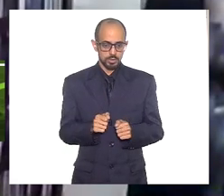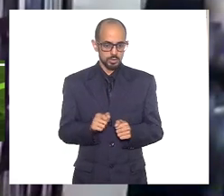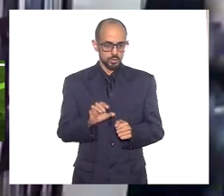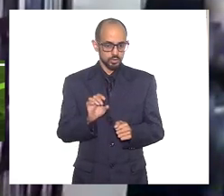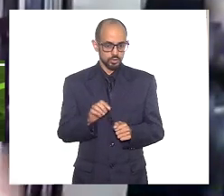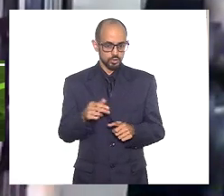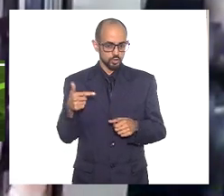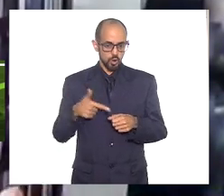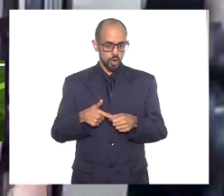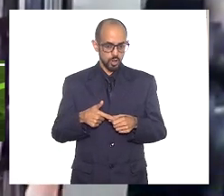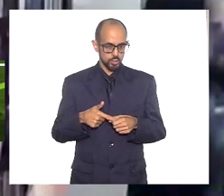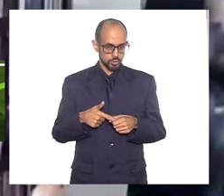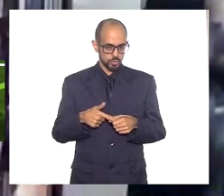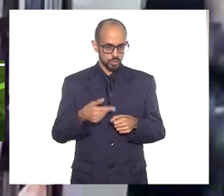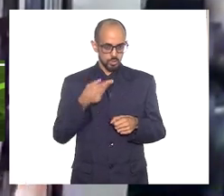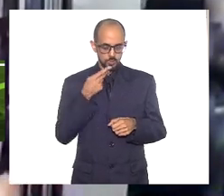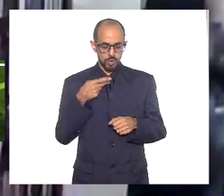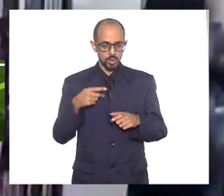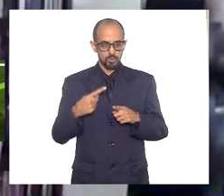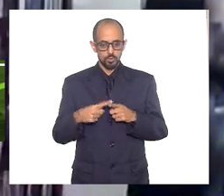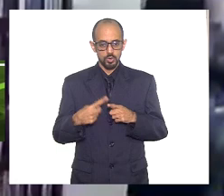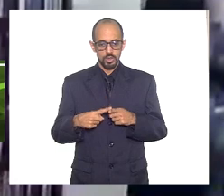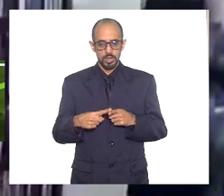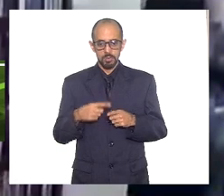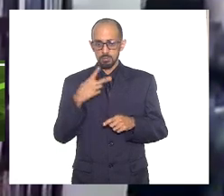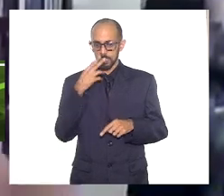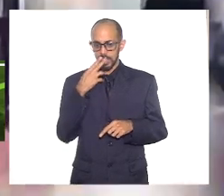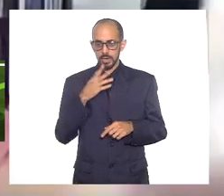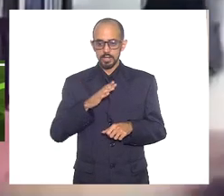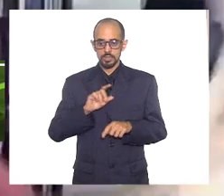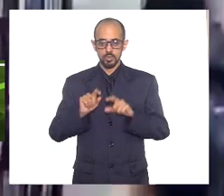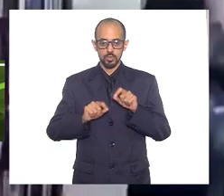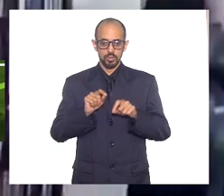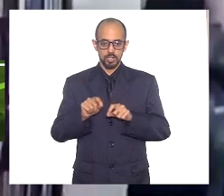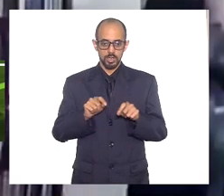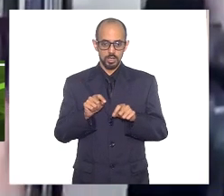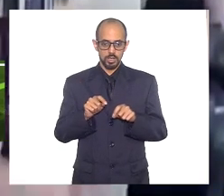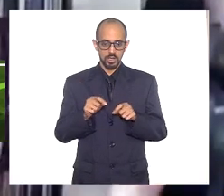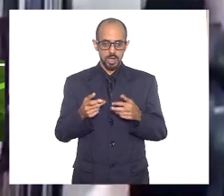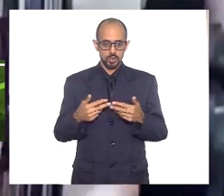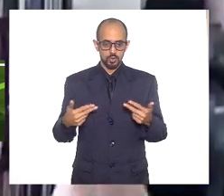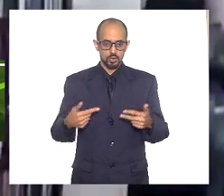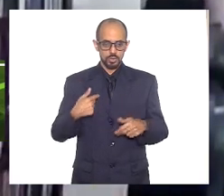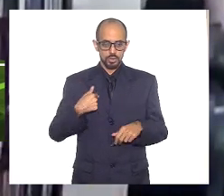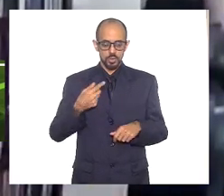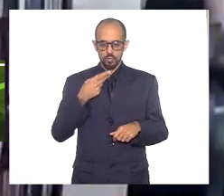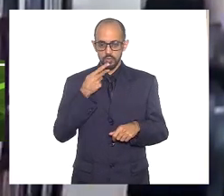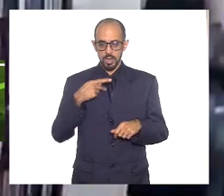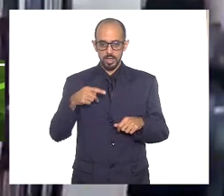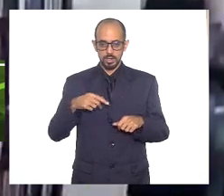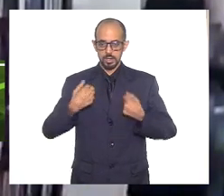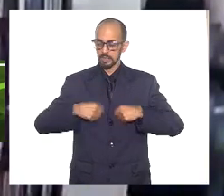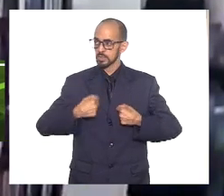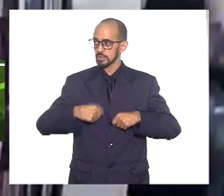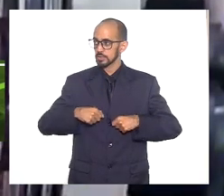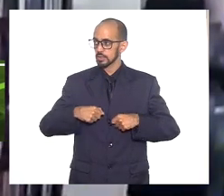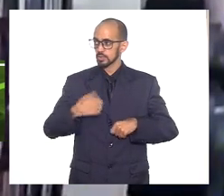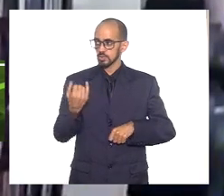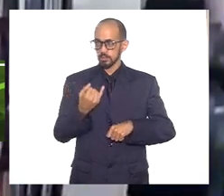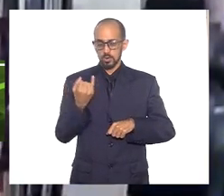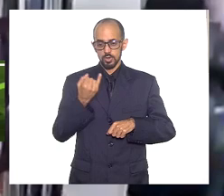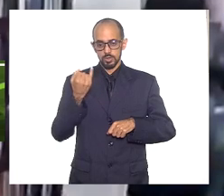royalties. Eu estou falando isto porque parece que o que eu falei da necessidade e importância de